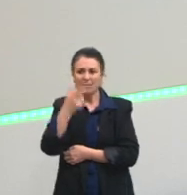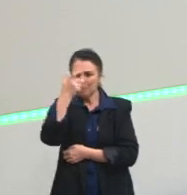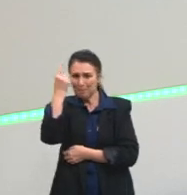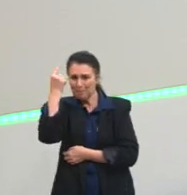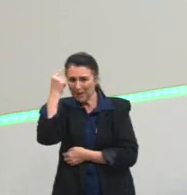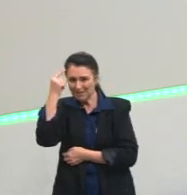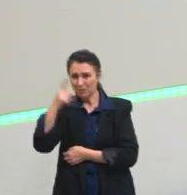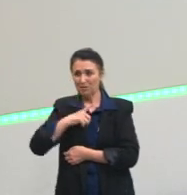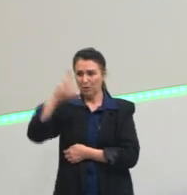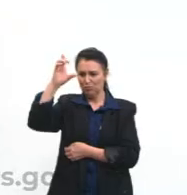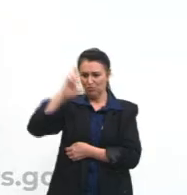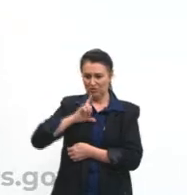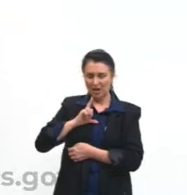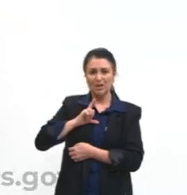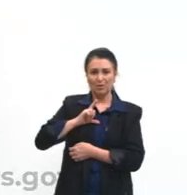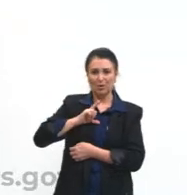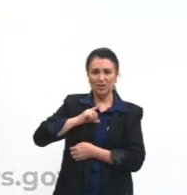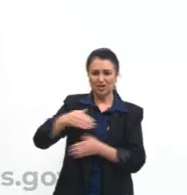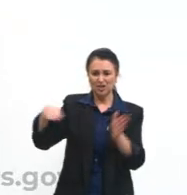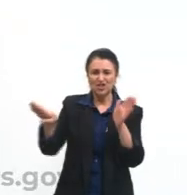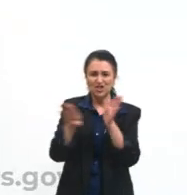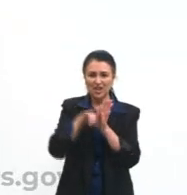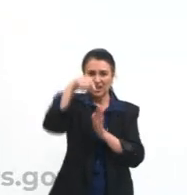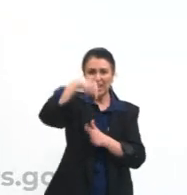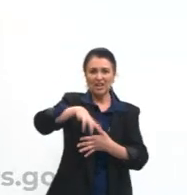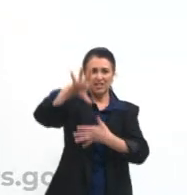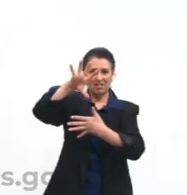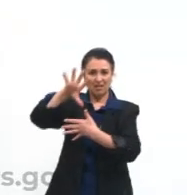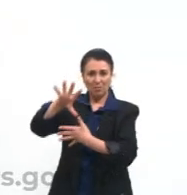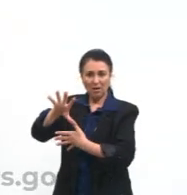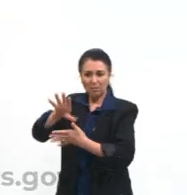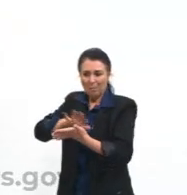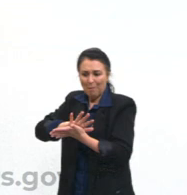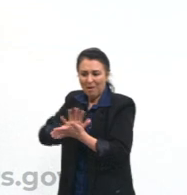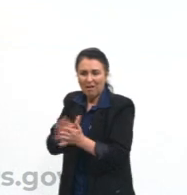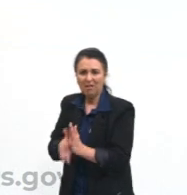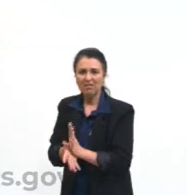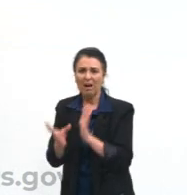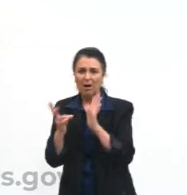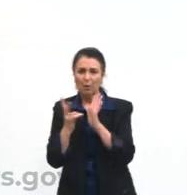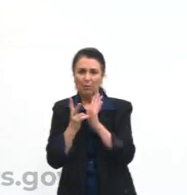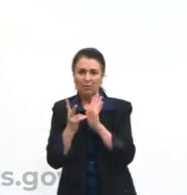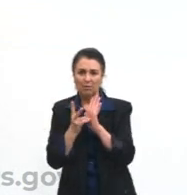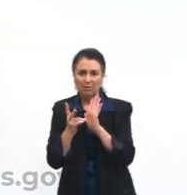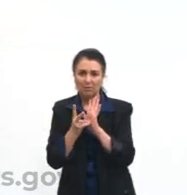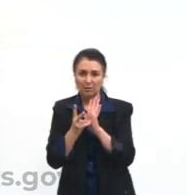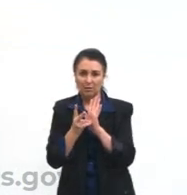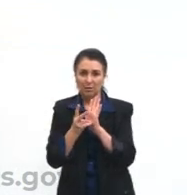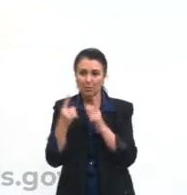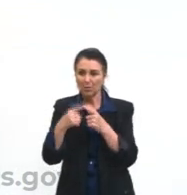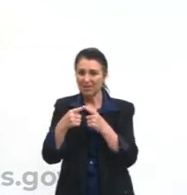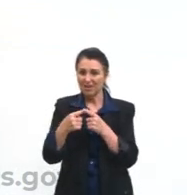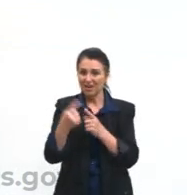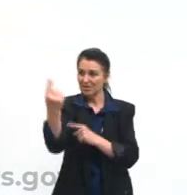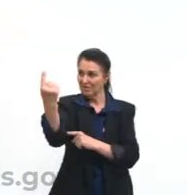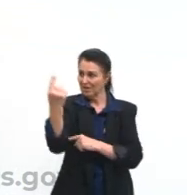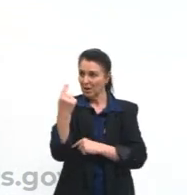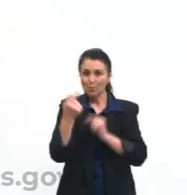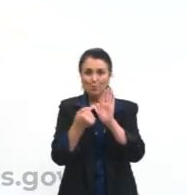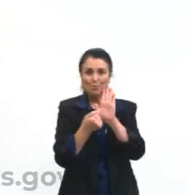de vir aqui para América por exemplo e os vídeos Eles vieram trazer civilização eles é